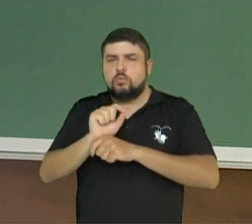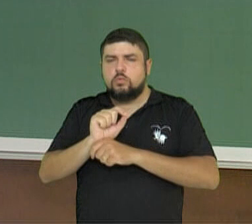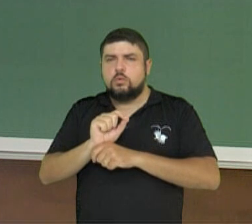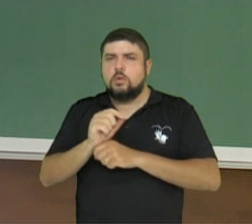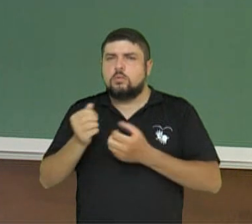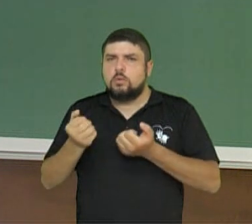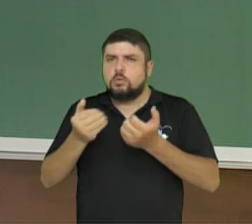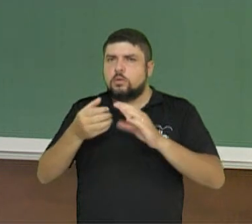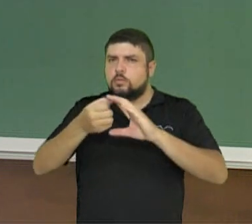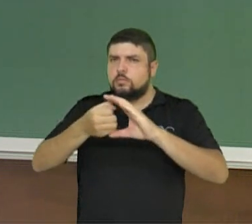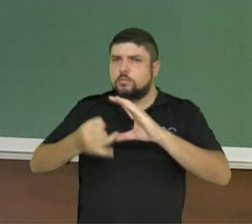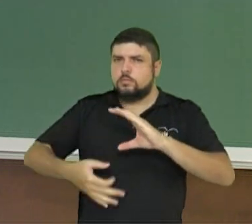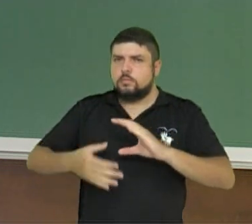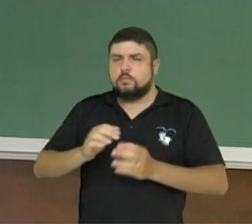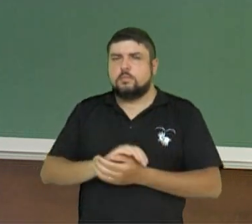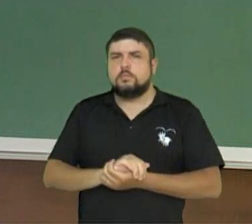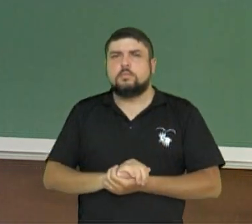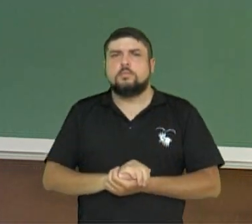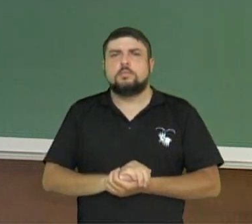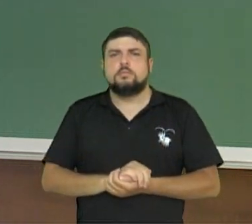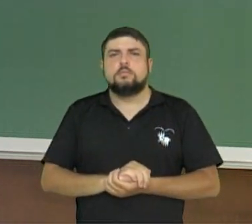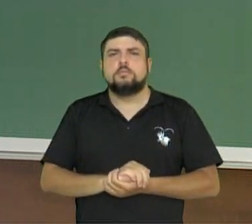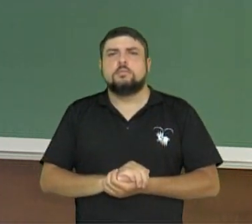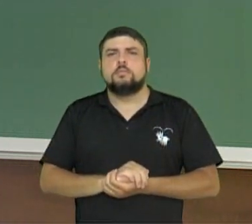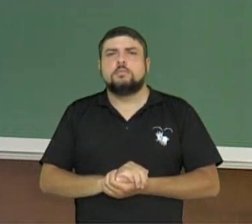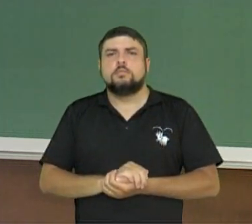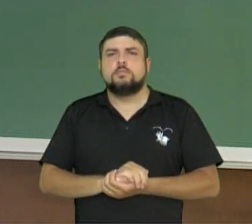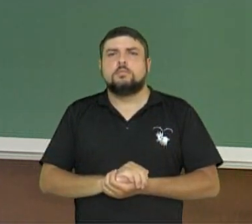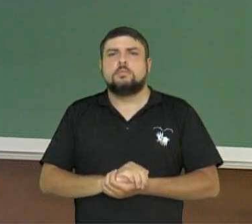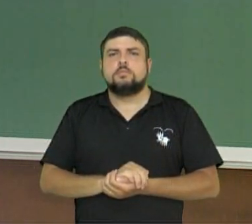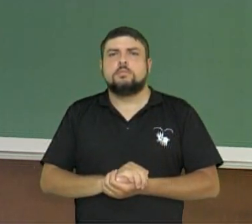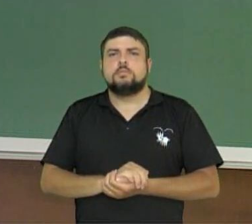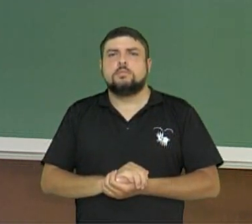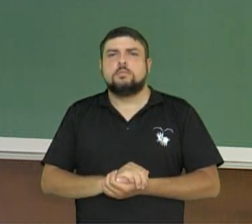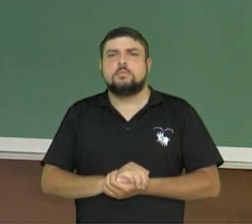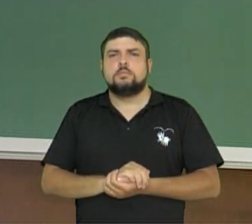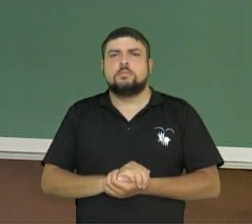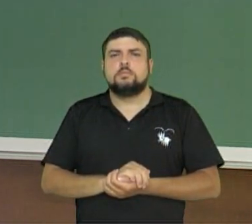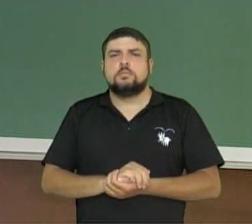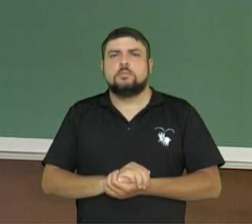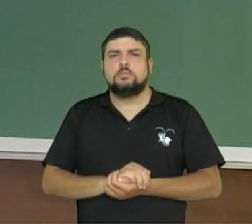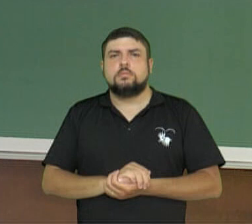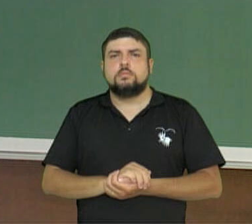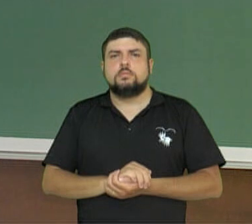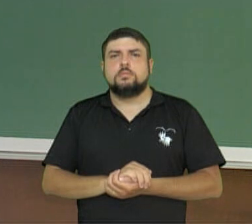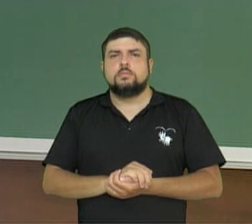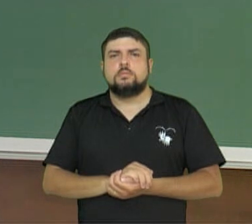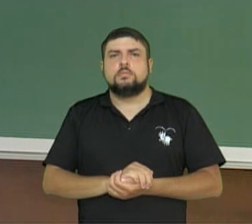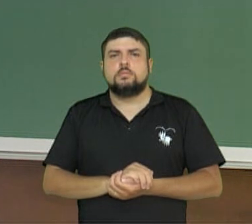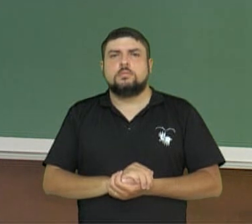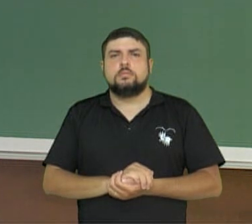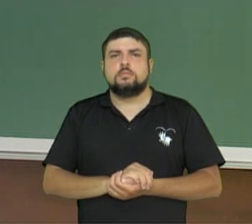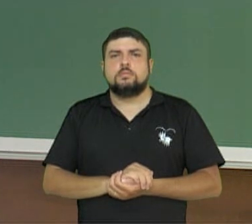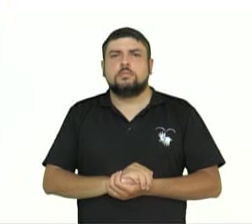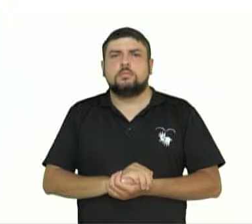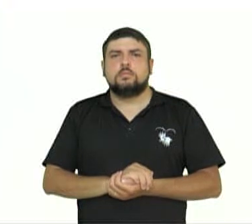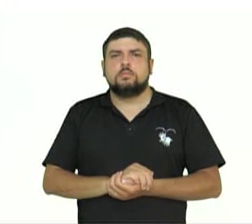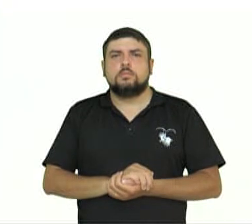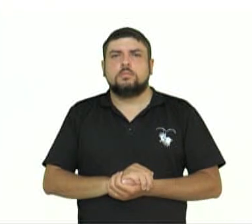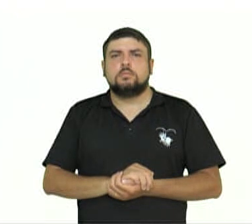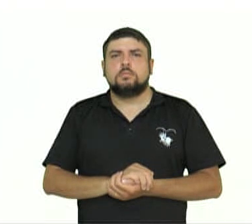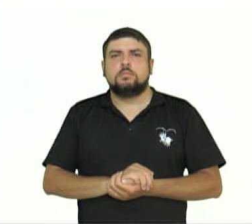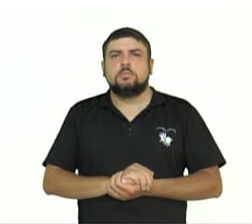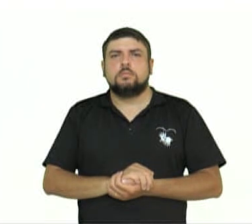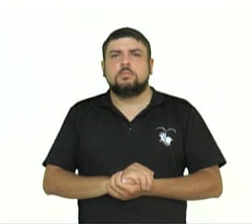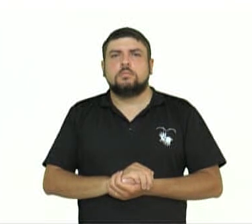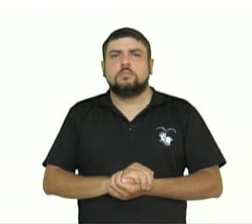caracterizar. C. Hoy los alumnos están enfermos de gripe. Alumnos enfermos ou gripe es